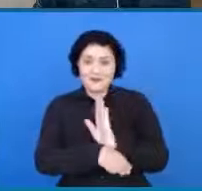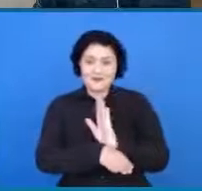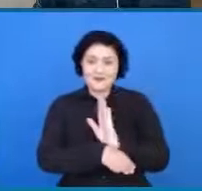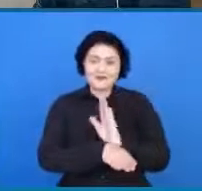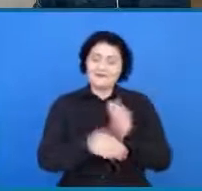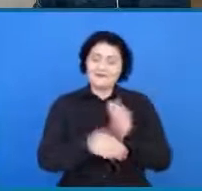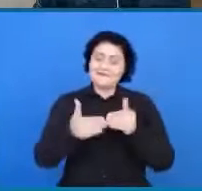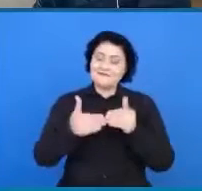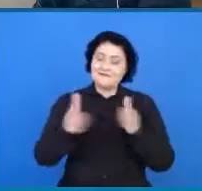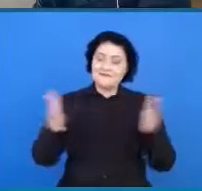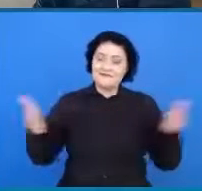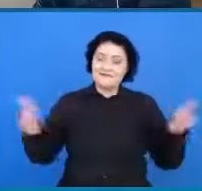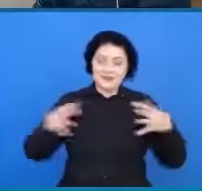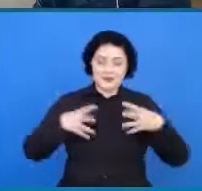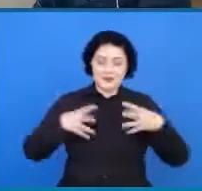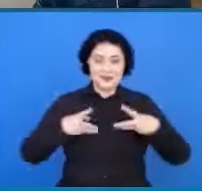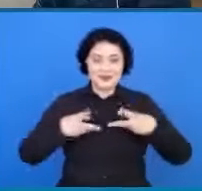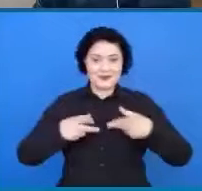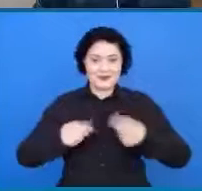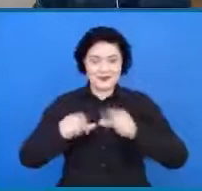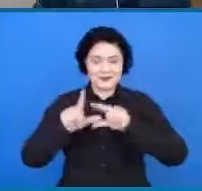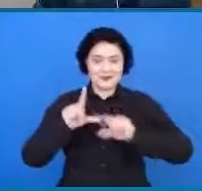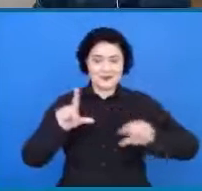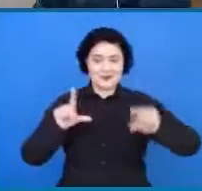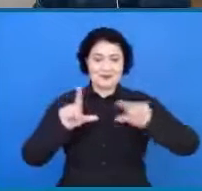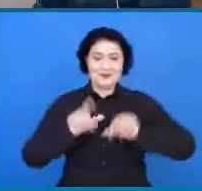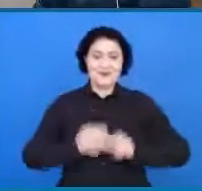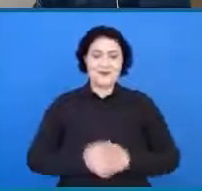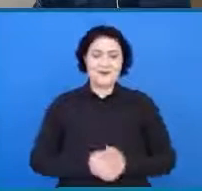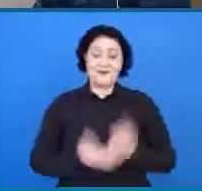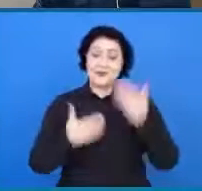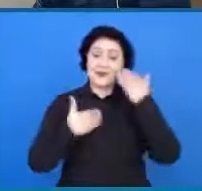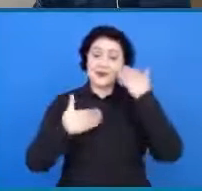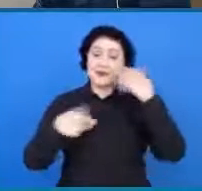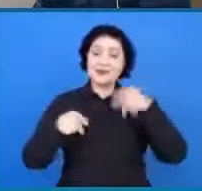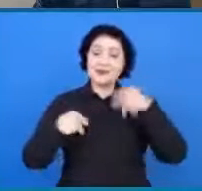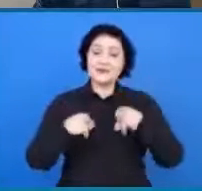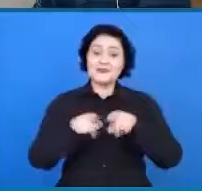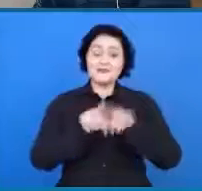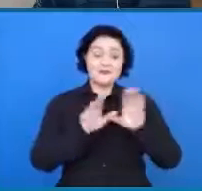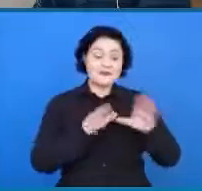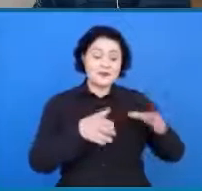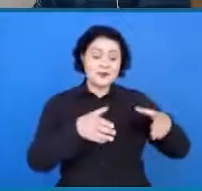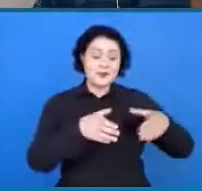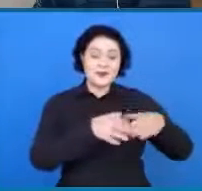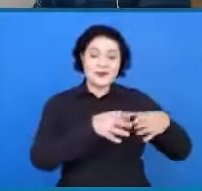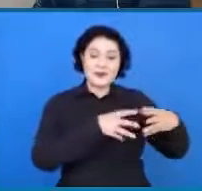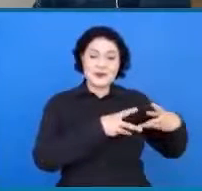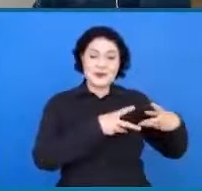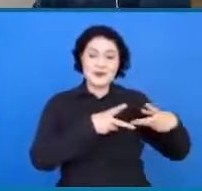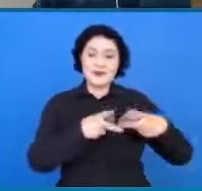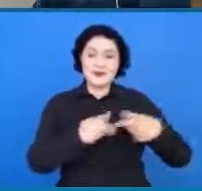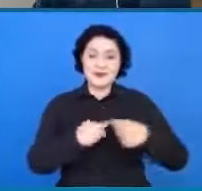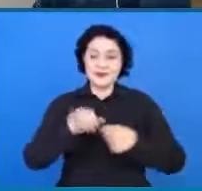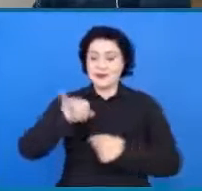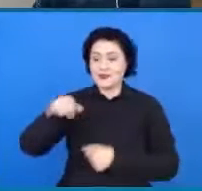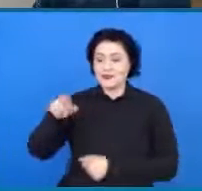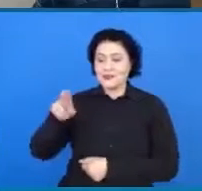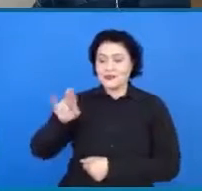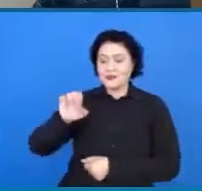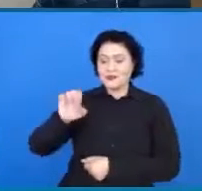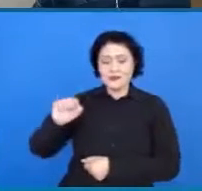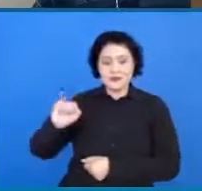saísse já com todas as legendas e agradecemos a equipe da Jucy